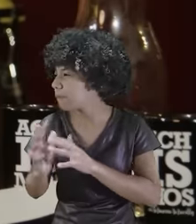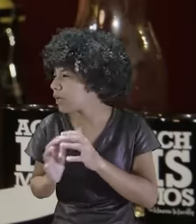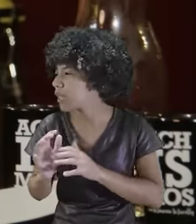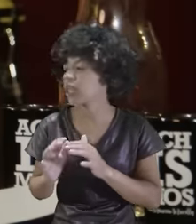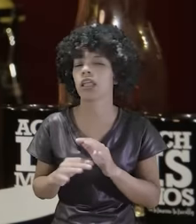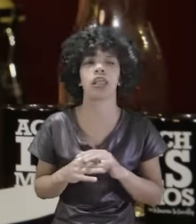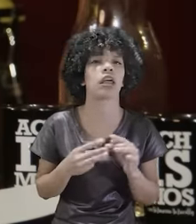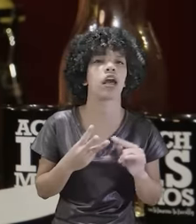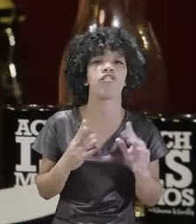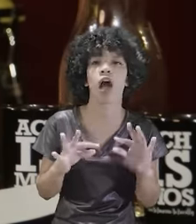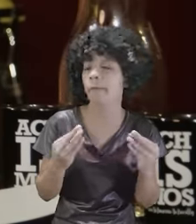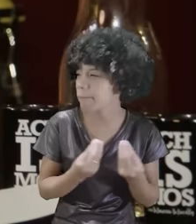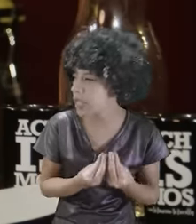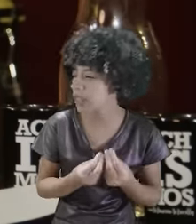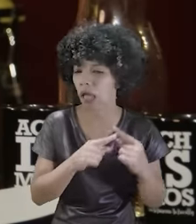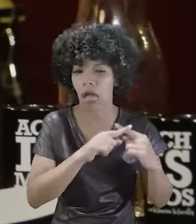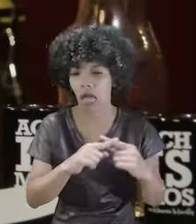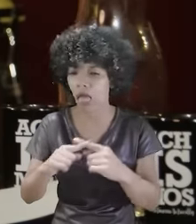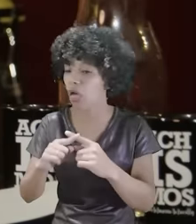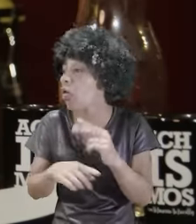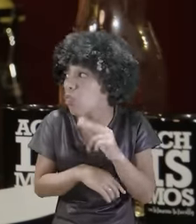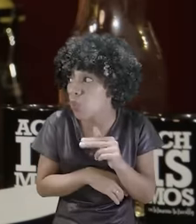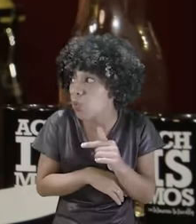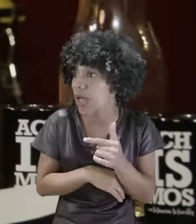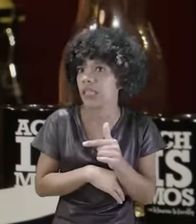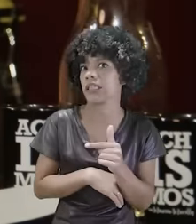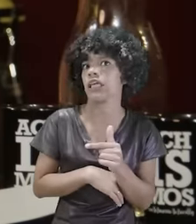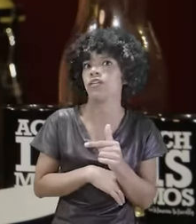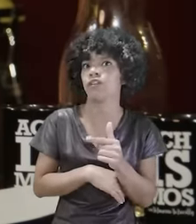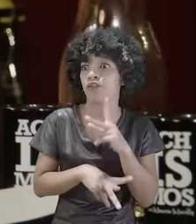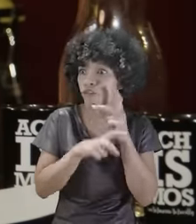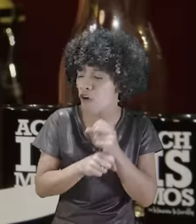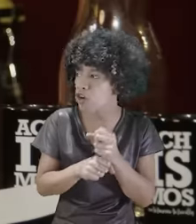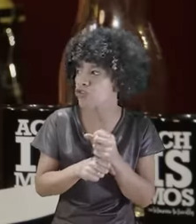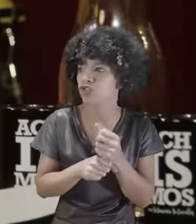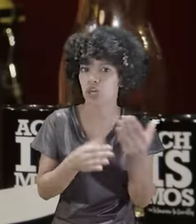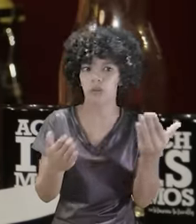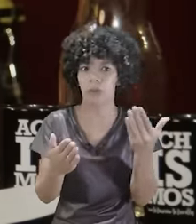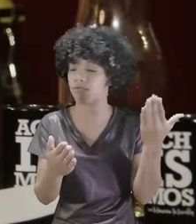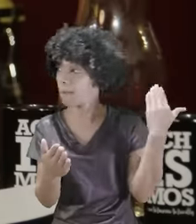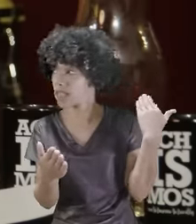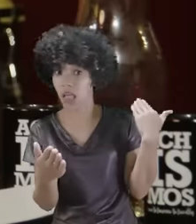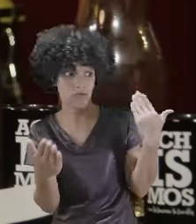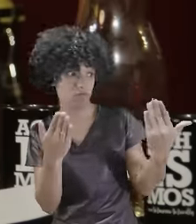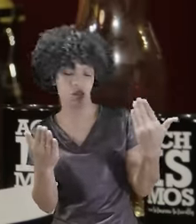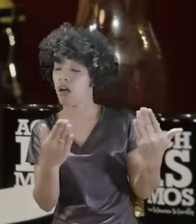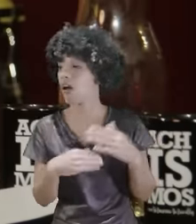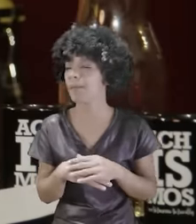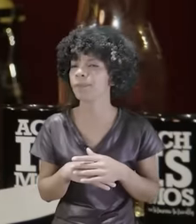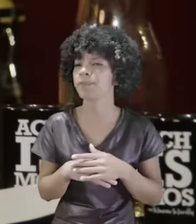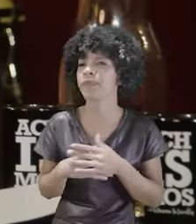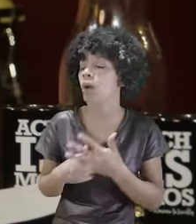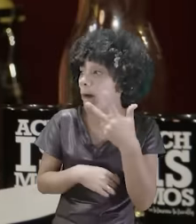entre familiares assim a gente nunca teve isso tão forte como tá tendo hoje eu acho muito bonito você